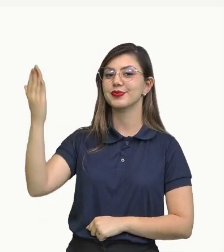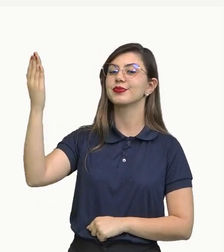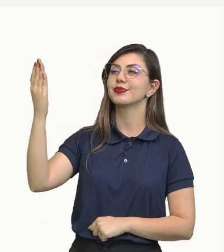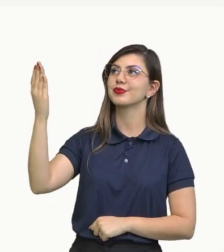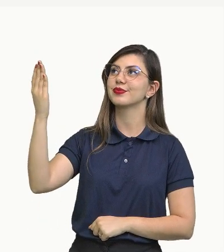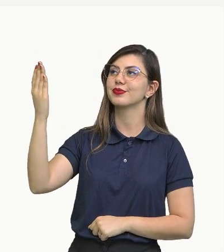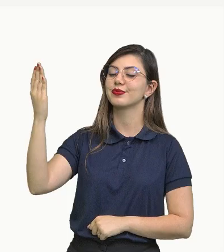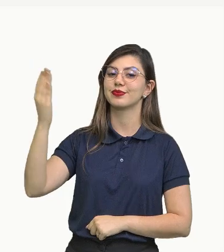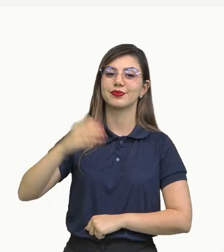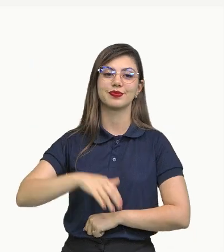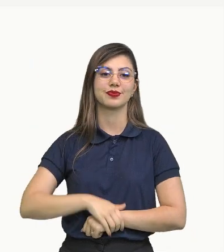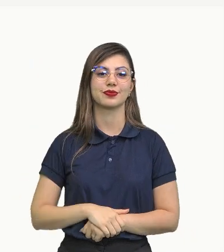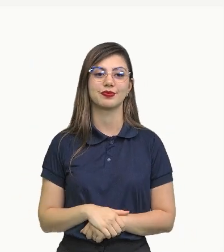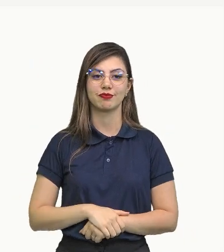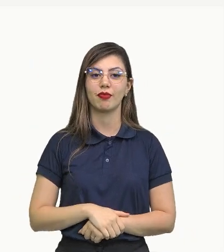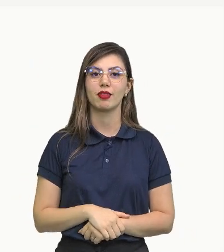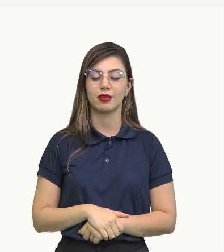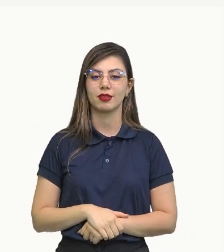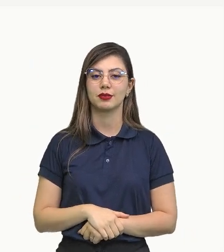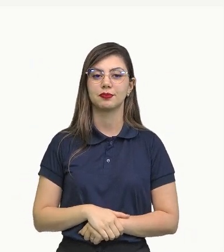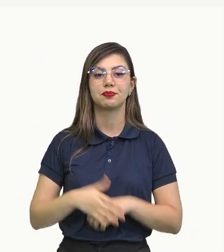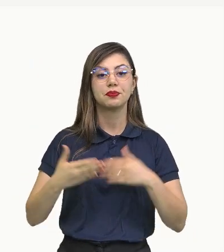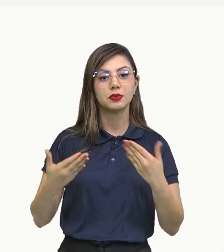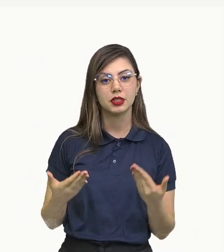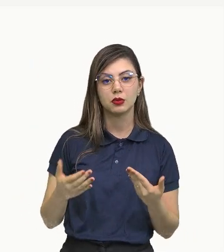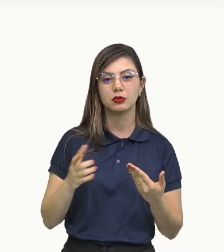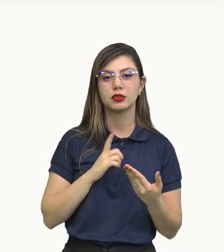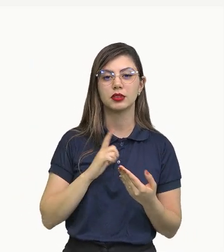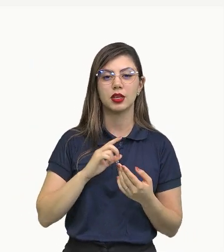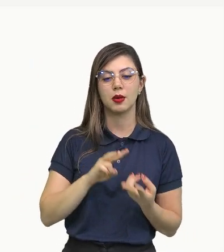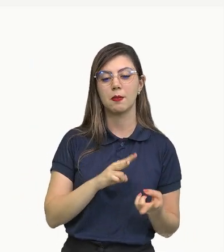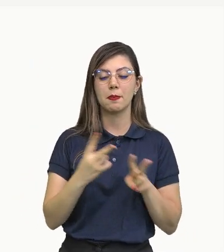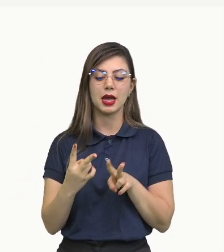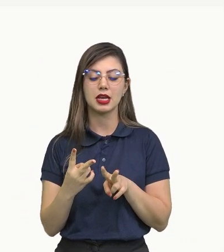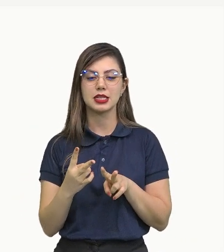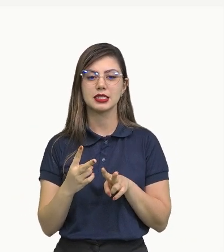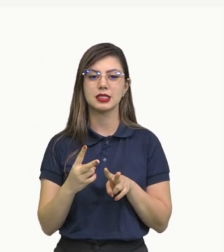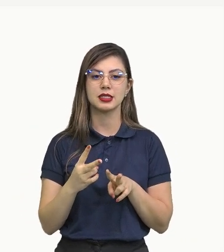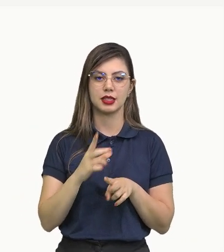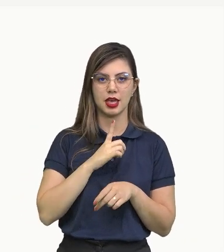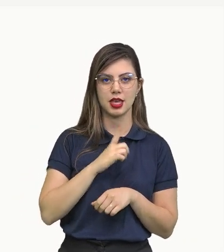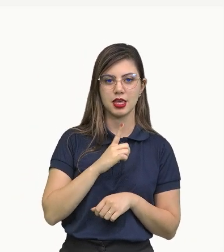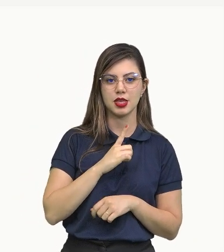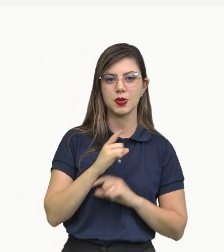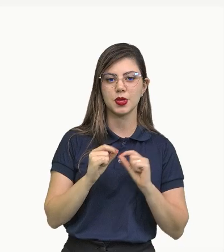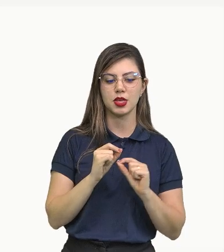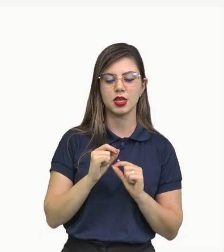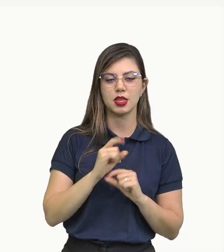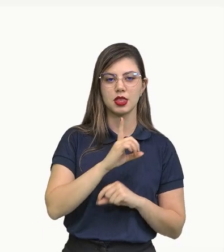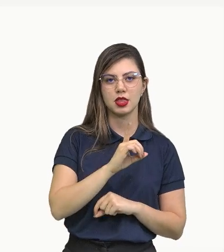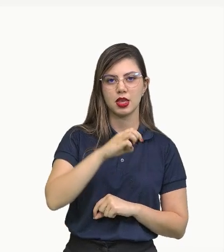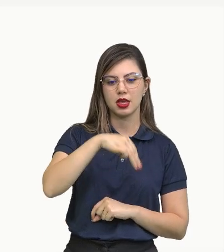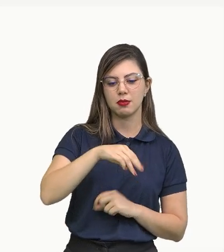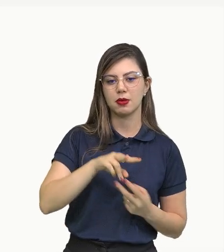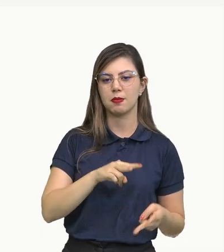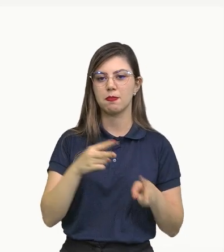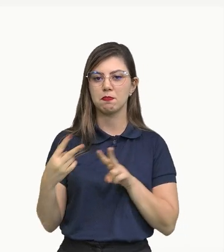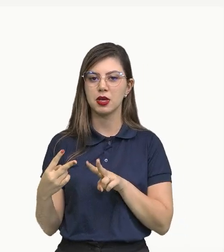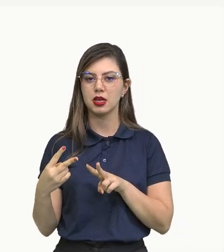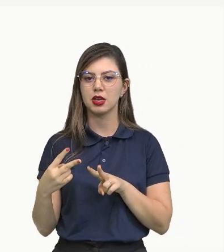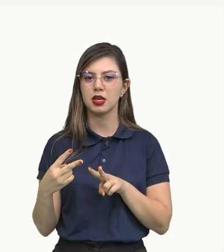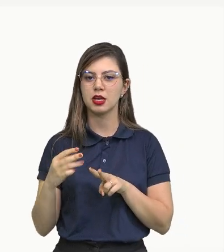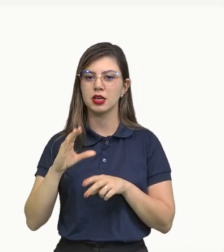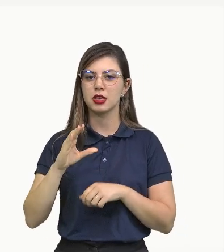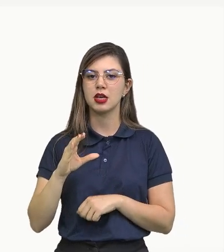para centímetros. Aqui nós vamos aprofundar mais um pouco. Presta atenção. Aqui nós temos que a aresta vai